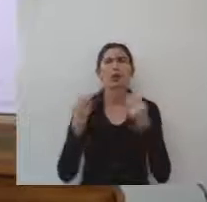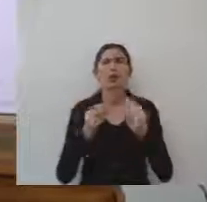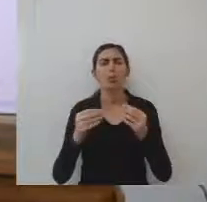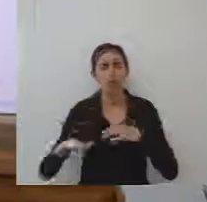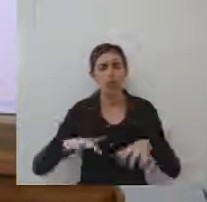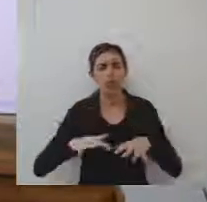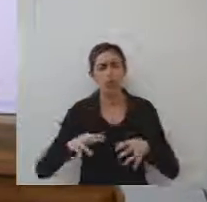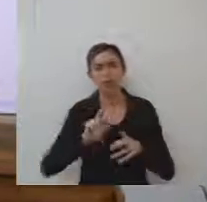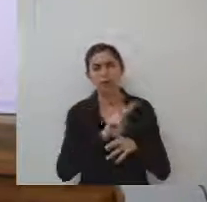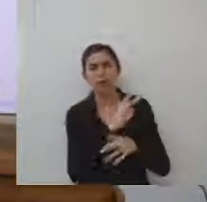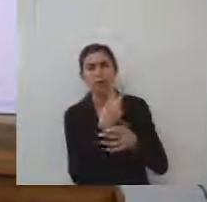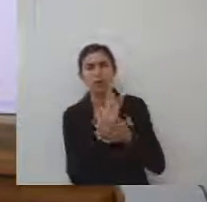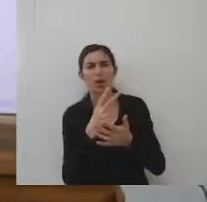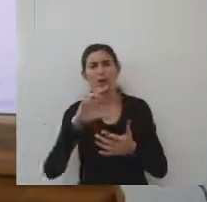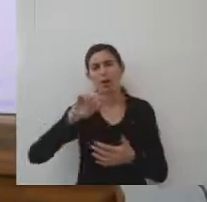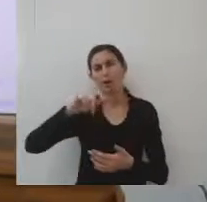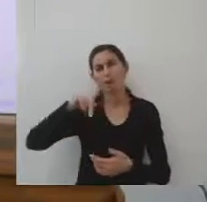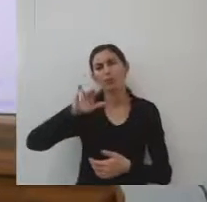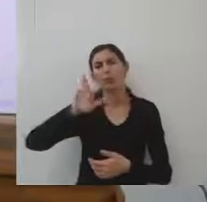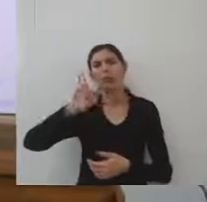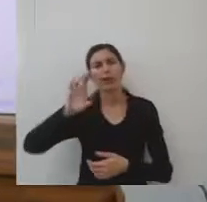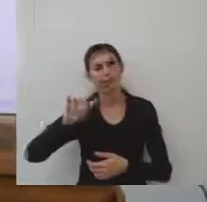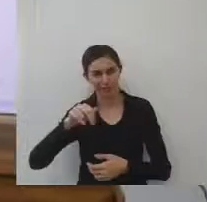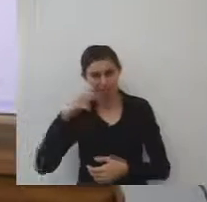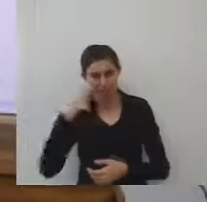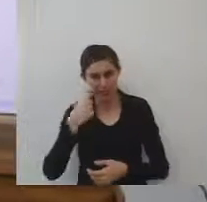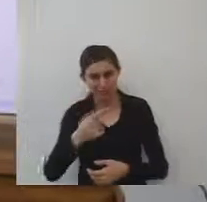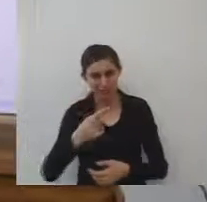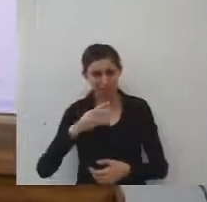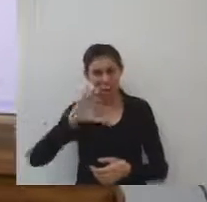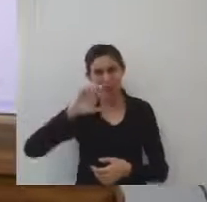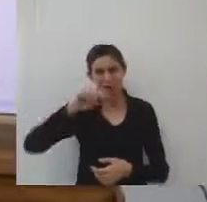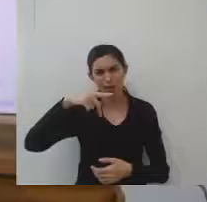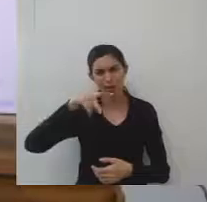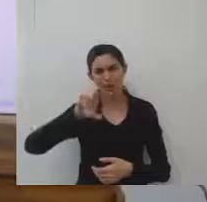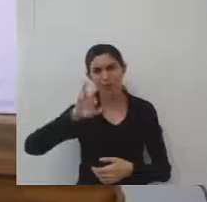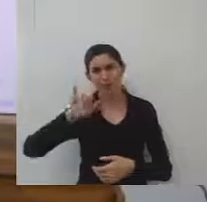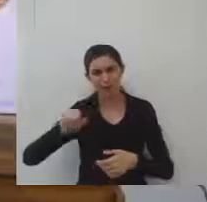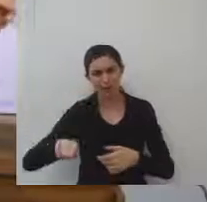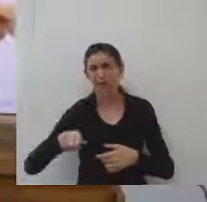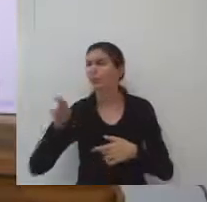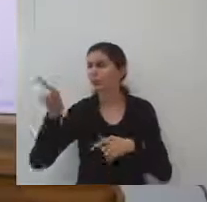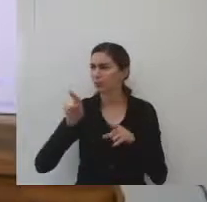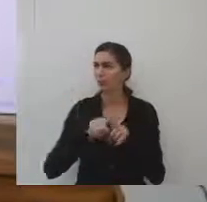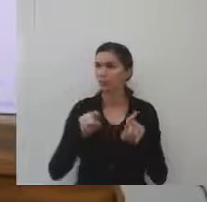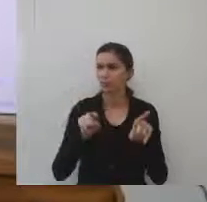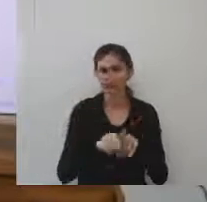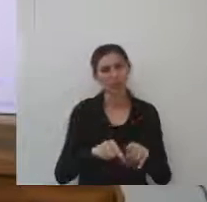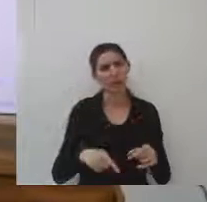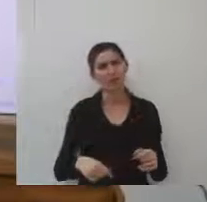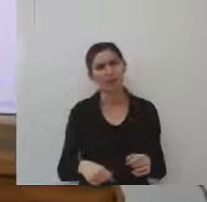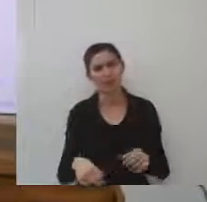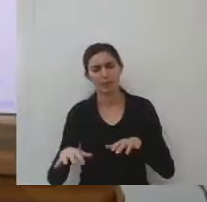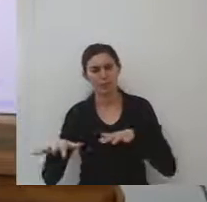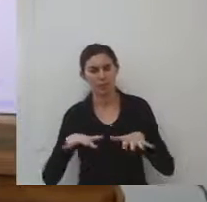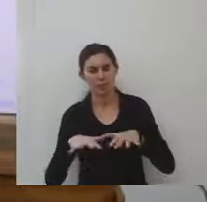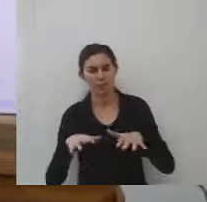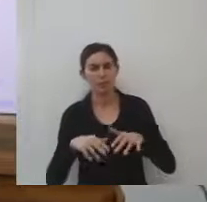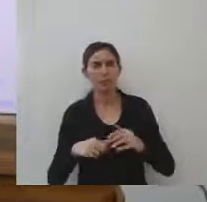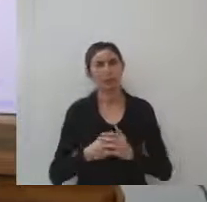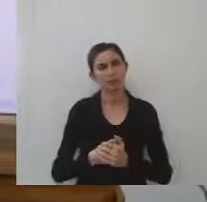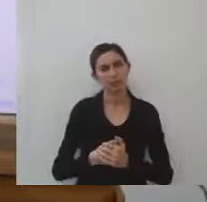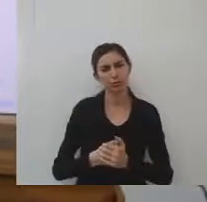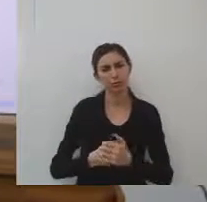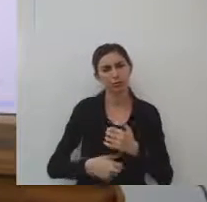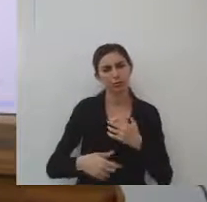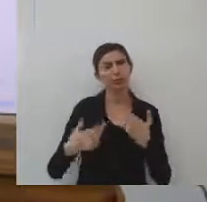da capoeira. Você já observou isso? Já parou para pensar que esse movimento também é utilizado na